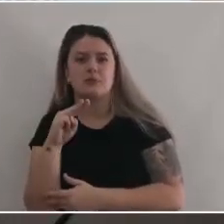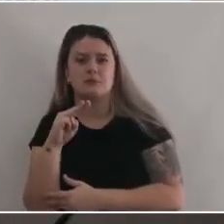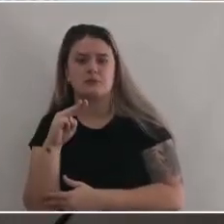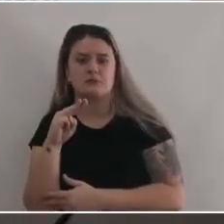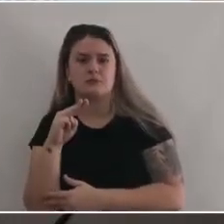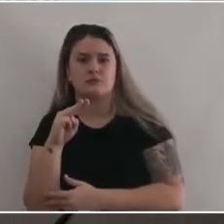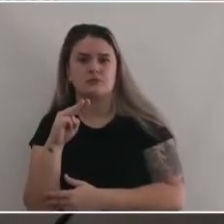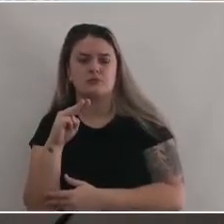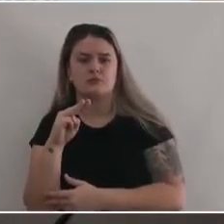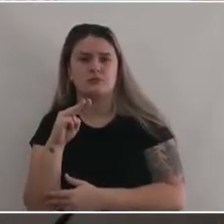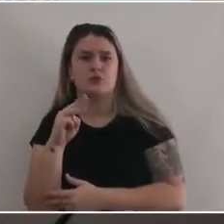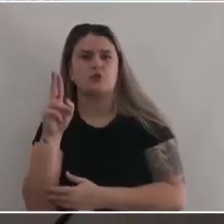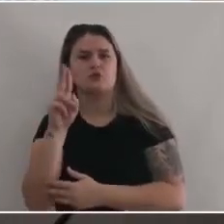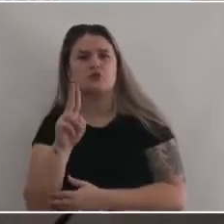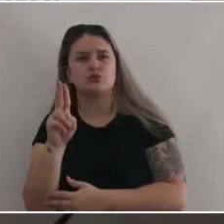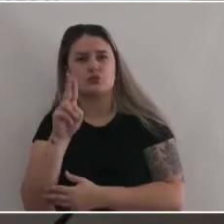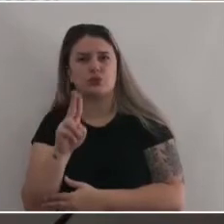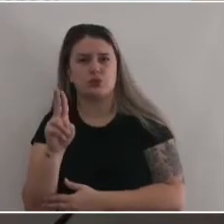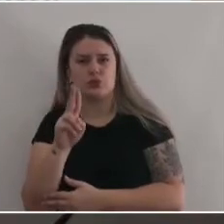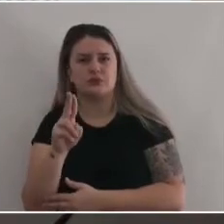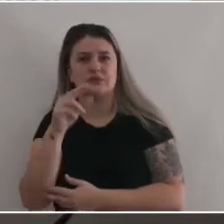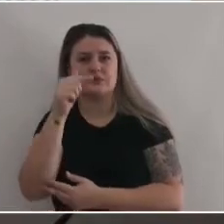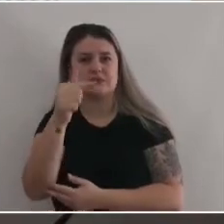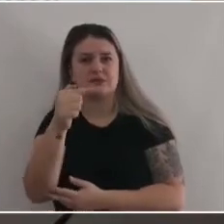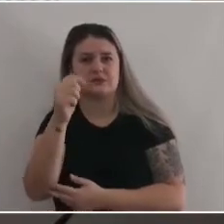6.228.000. Utilizou-se